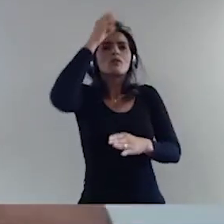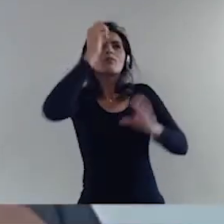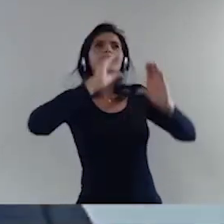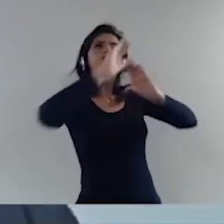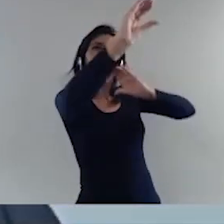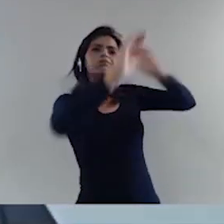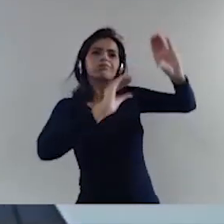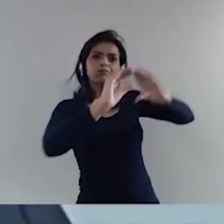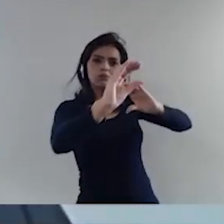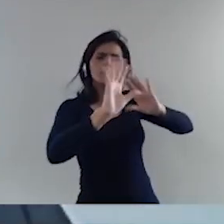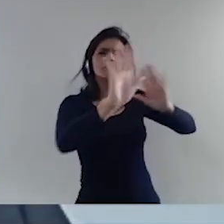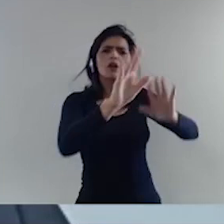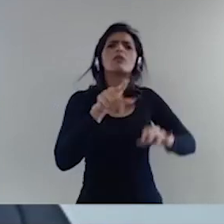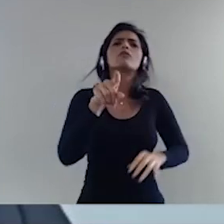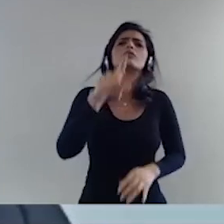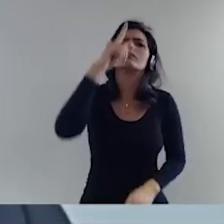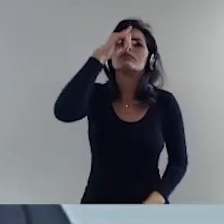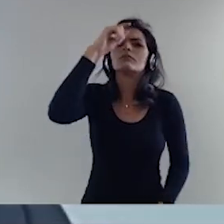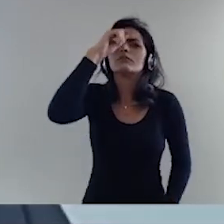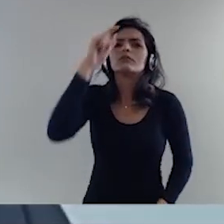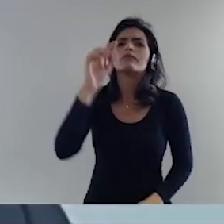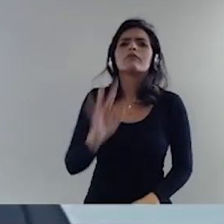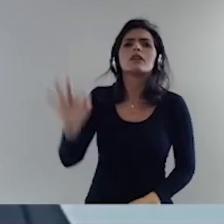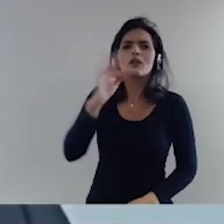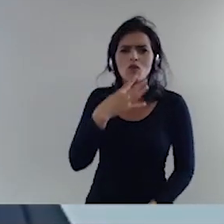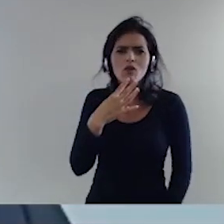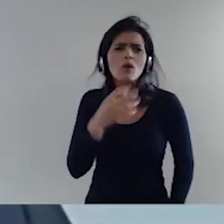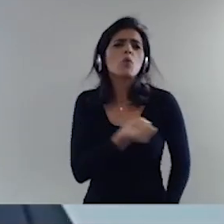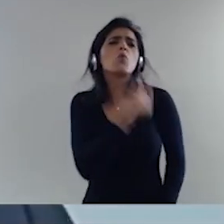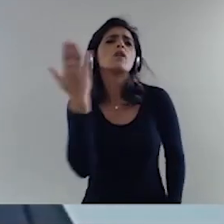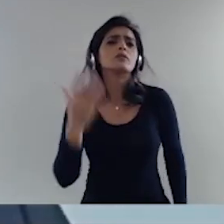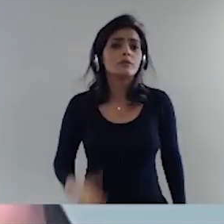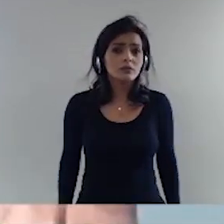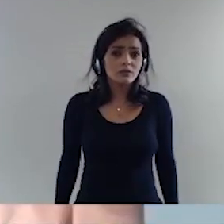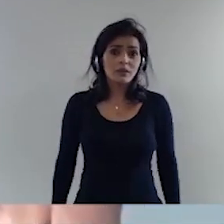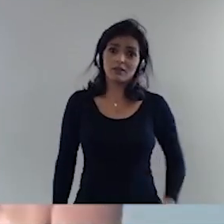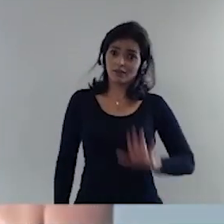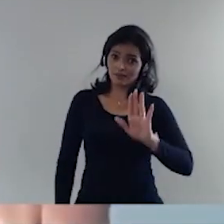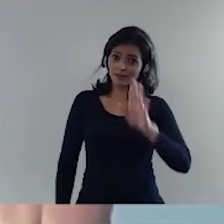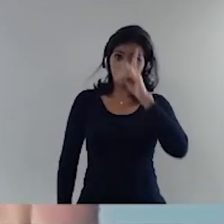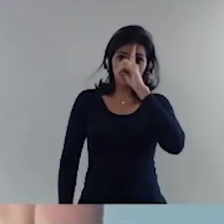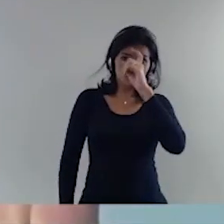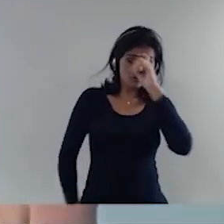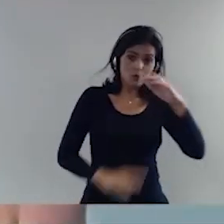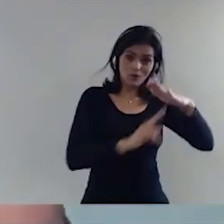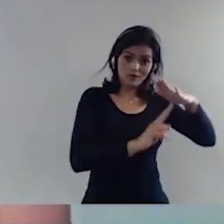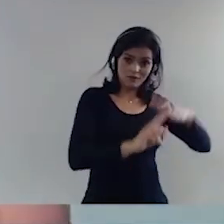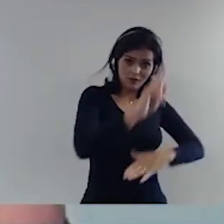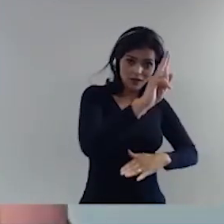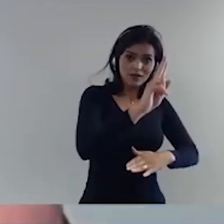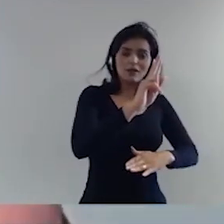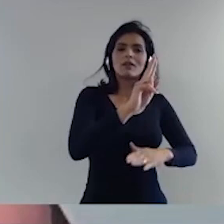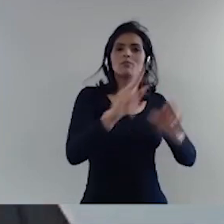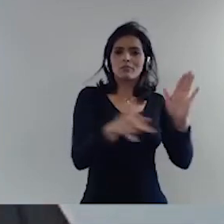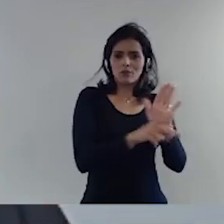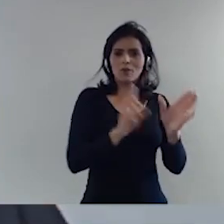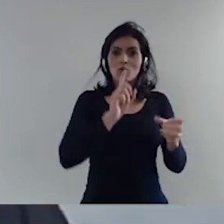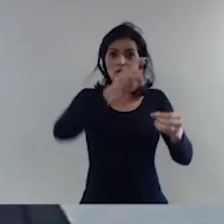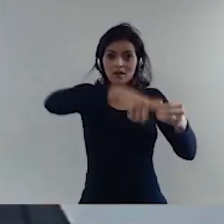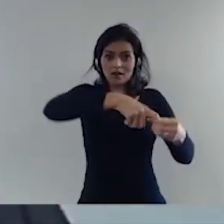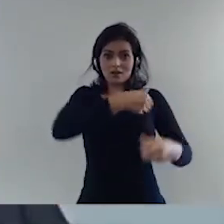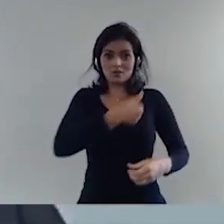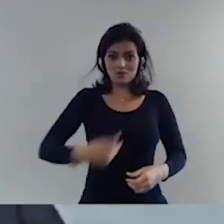nos assiste, quantos hospitais federais vocês conhecem? Tem uns hospitais universitários das universidades federais,